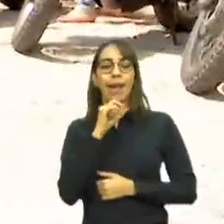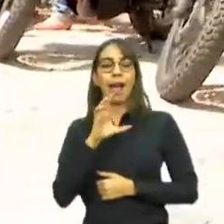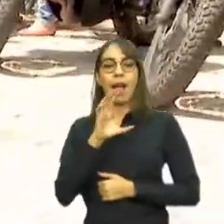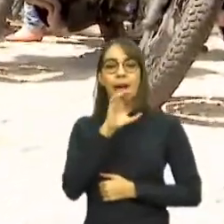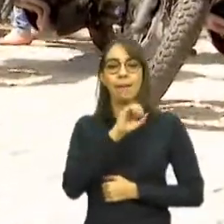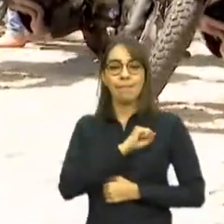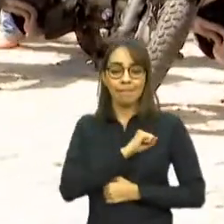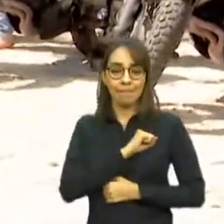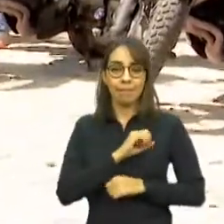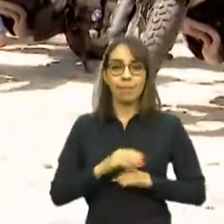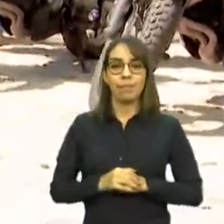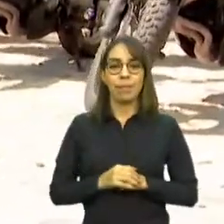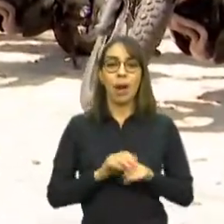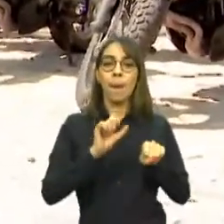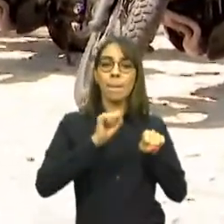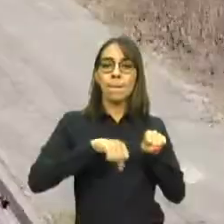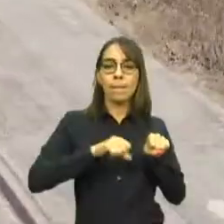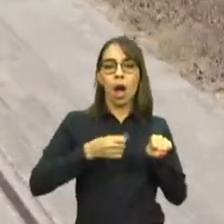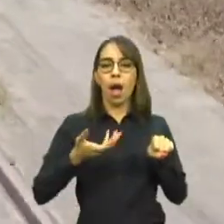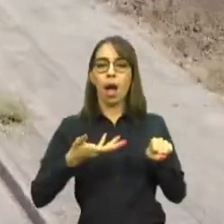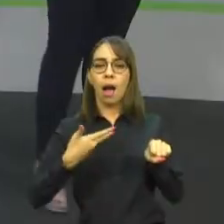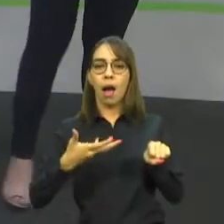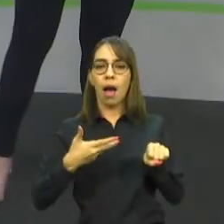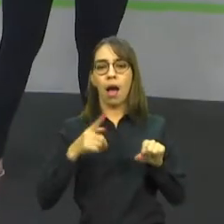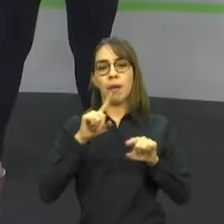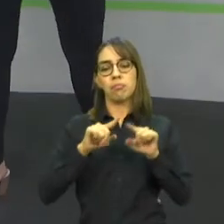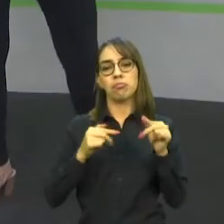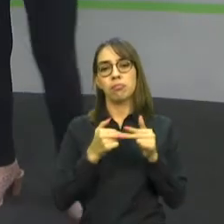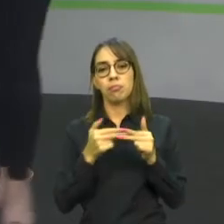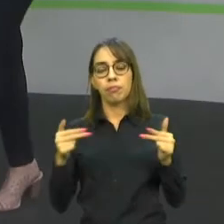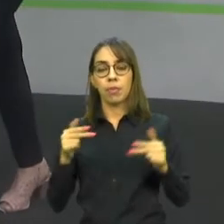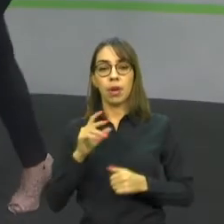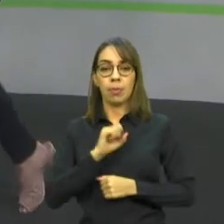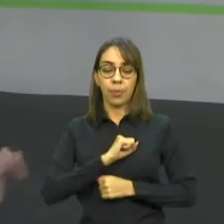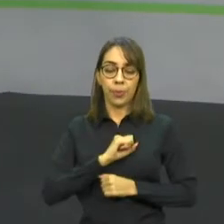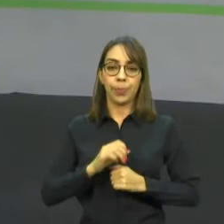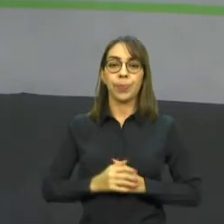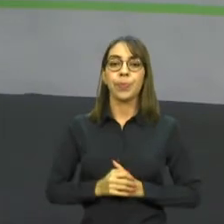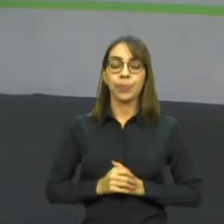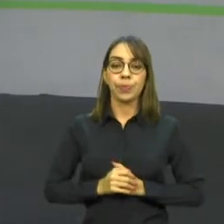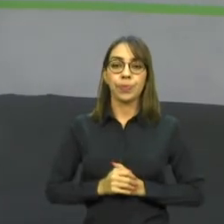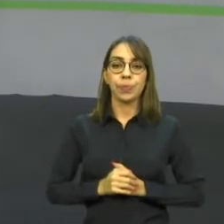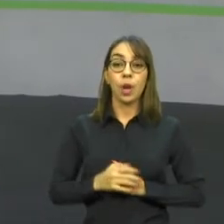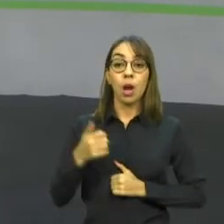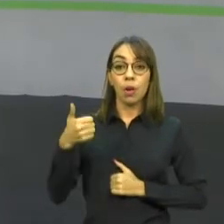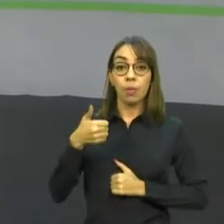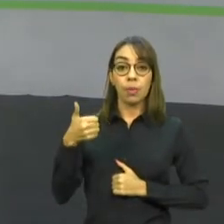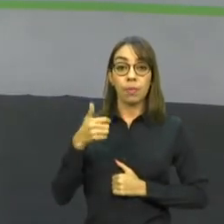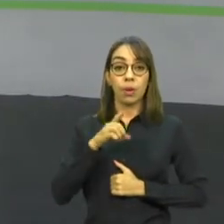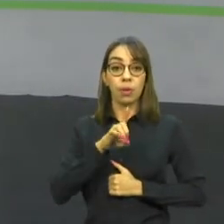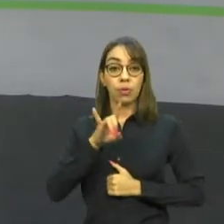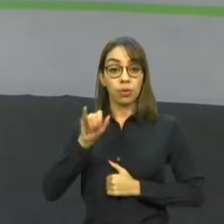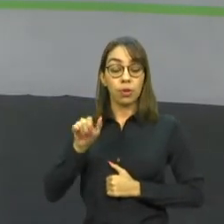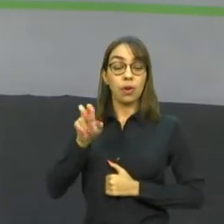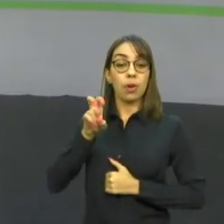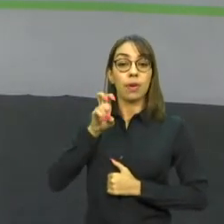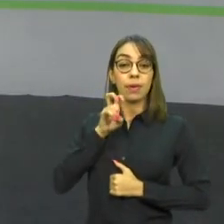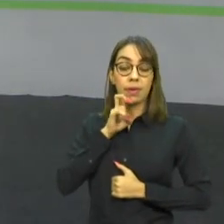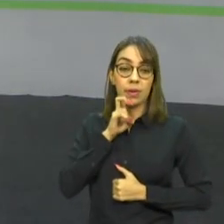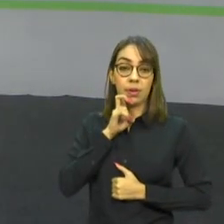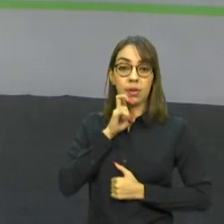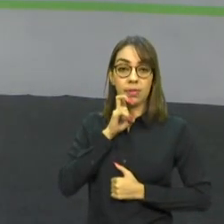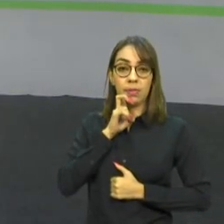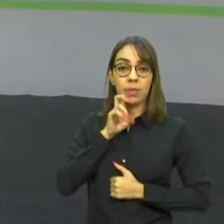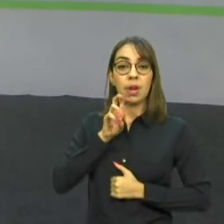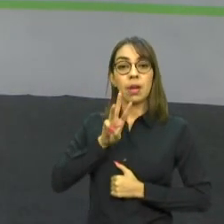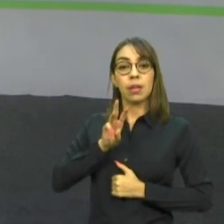Motocicletas acelerando negócios e paixões. O primeiro expediente desta quinta-feira, 30 de setembro de